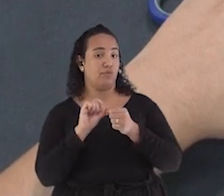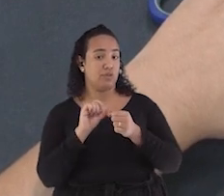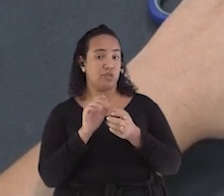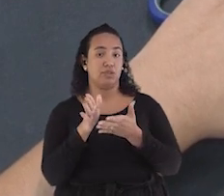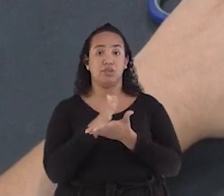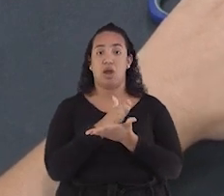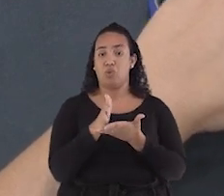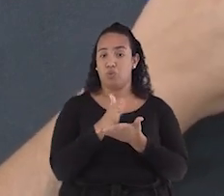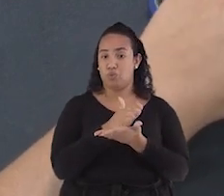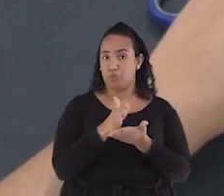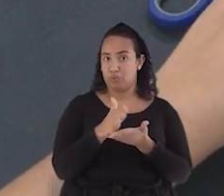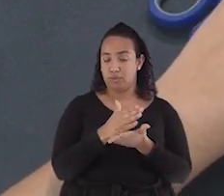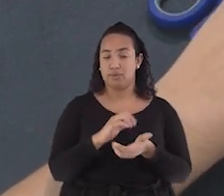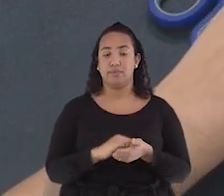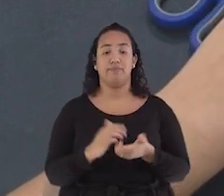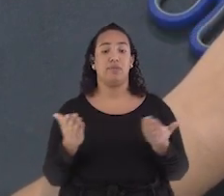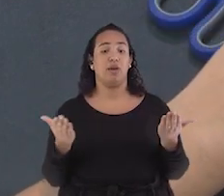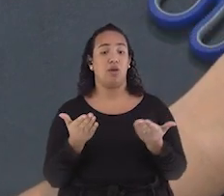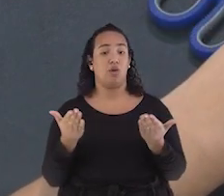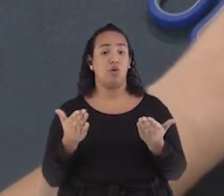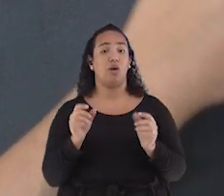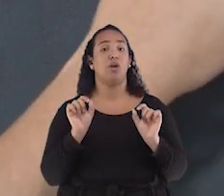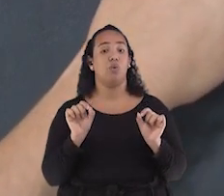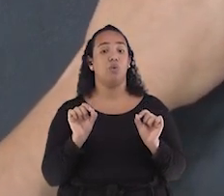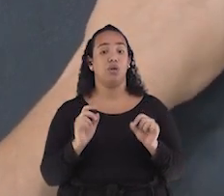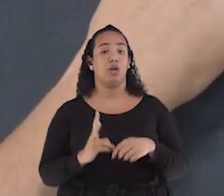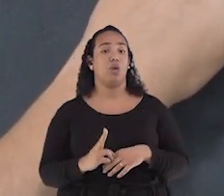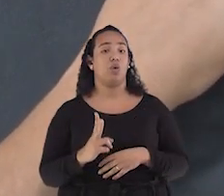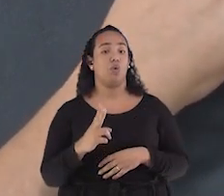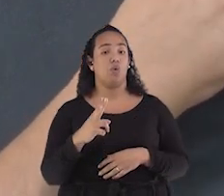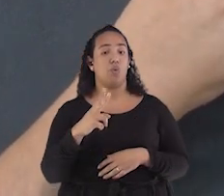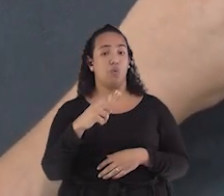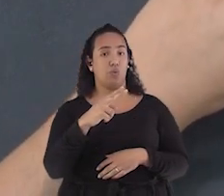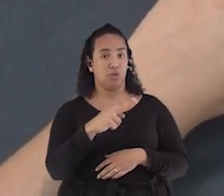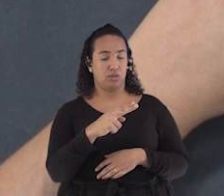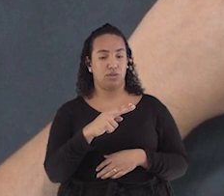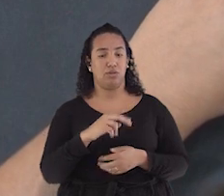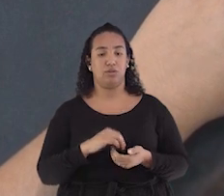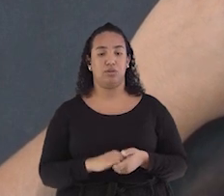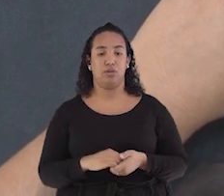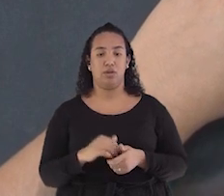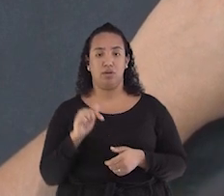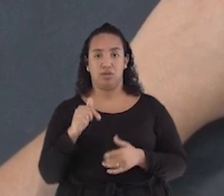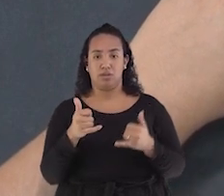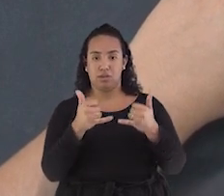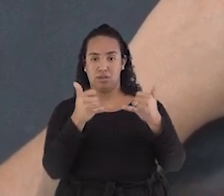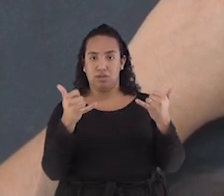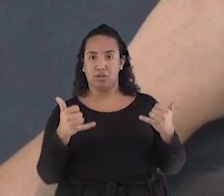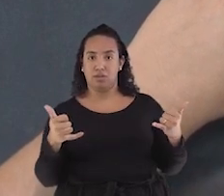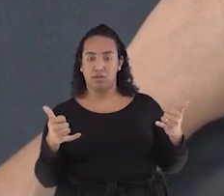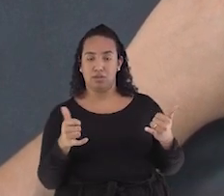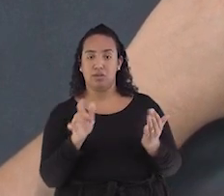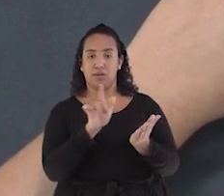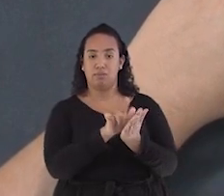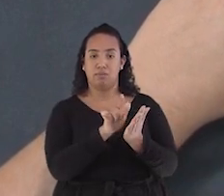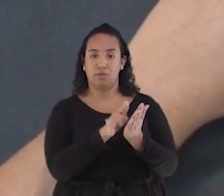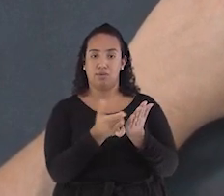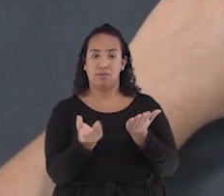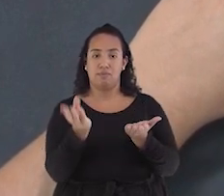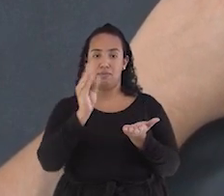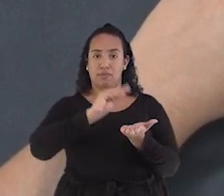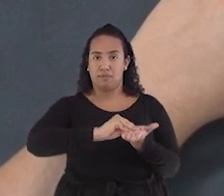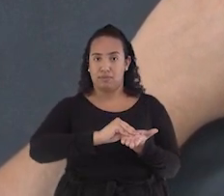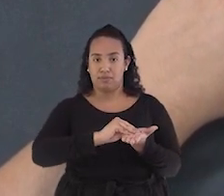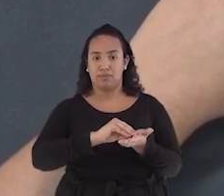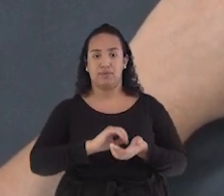Fiz algumas camadas de altitudes diferentes. Agora nós vamos começar a cortar essas linhas e colar